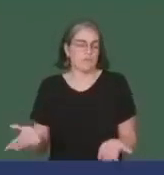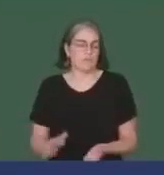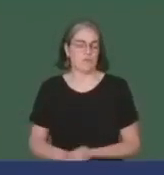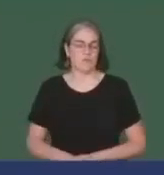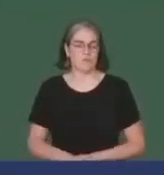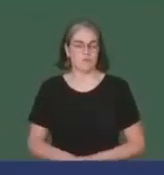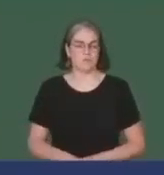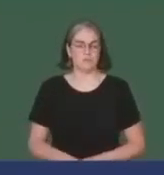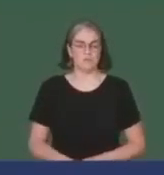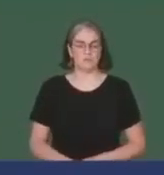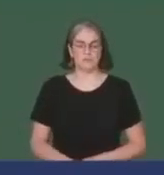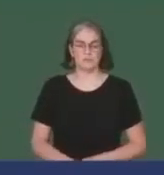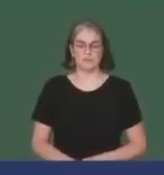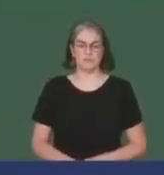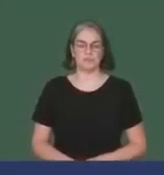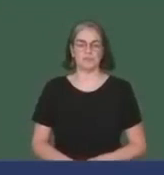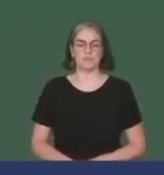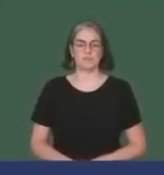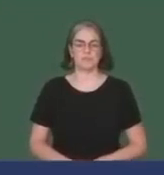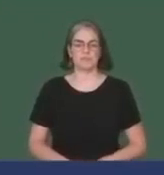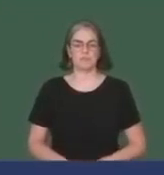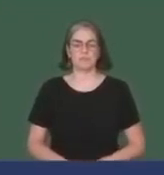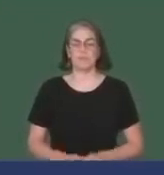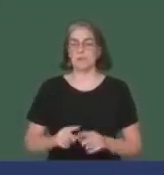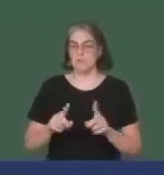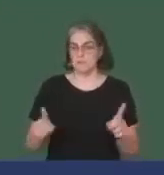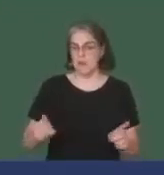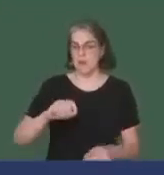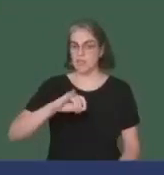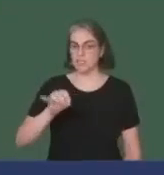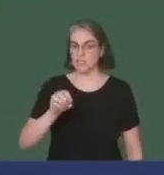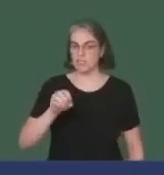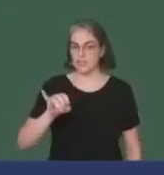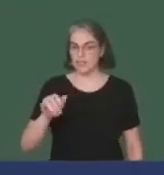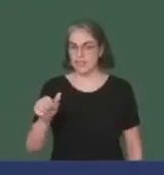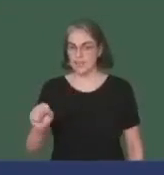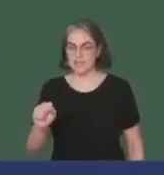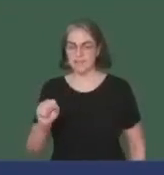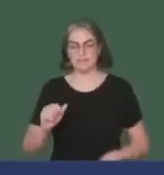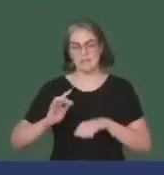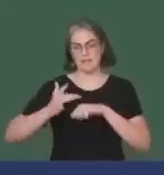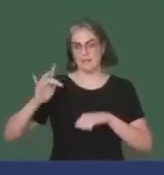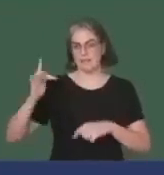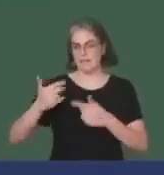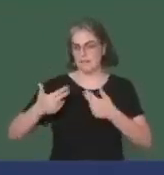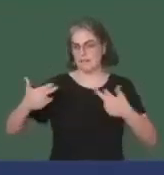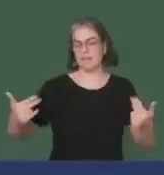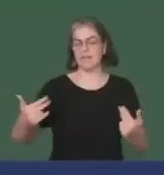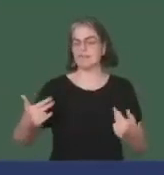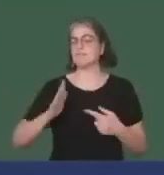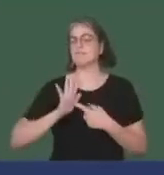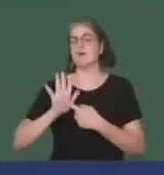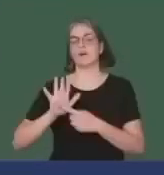Esses é que formam o bolsonarismo. E essas joias revelaram também que